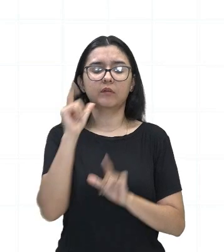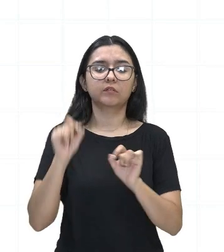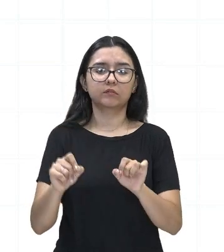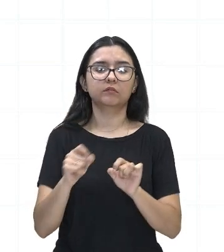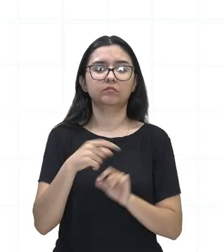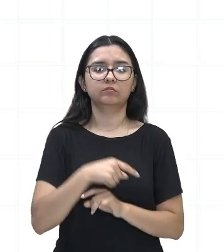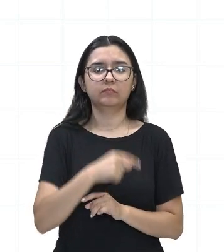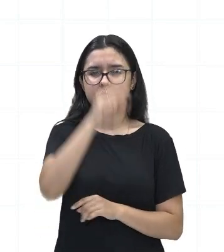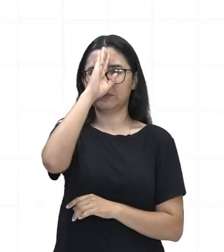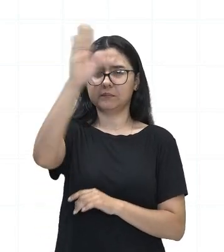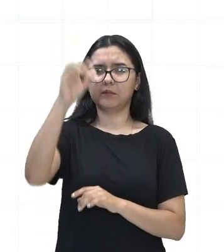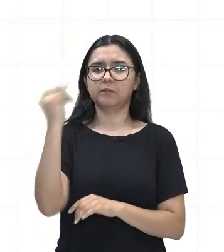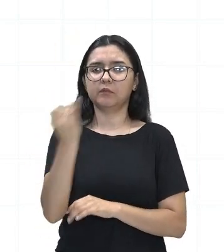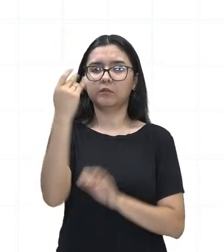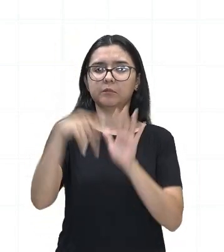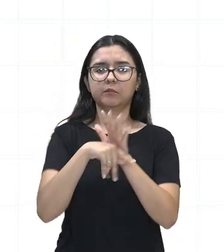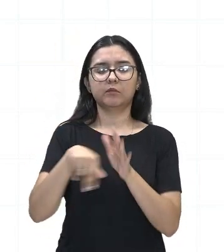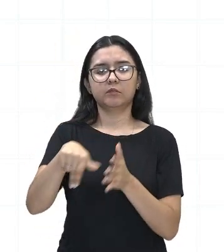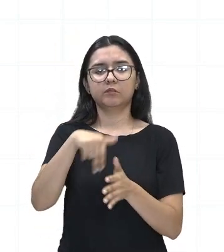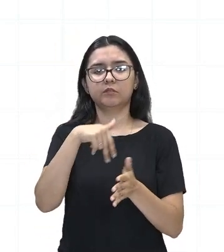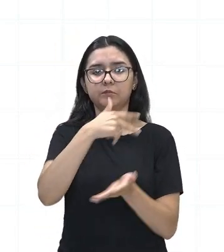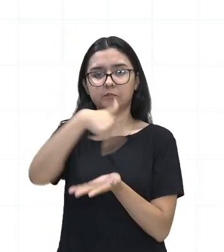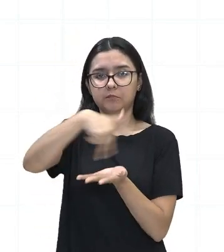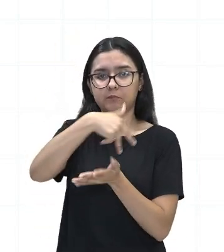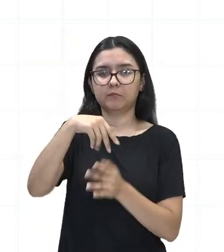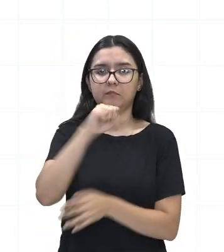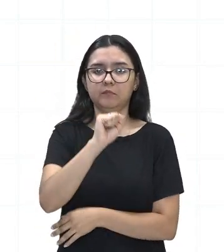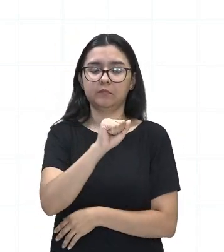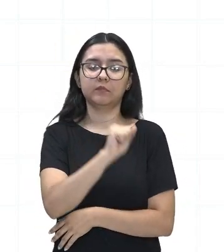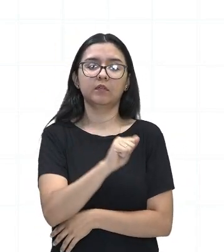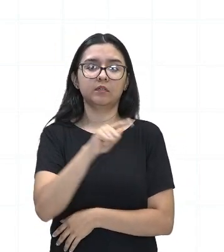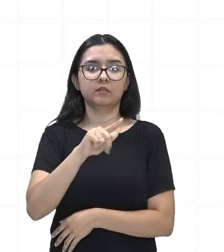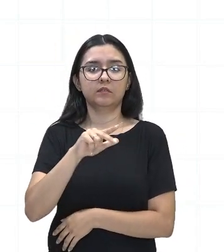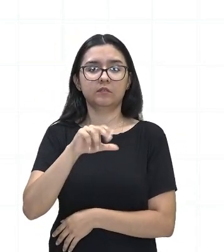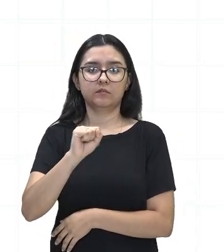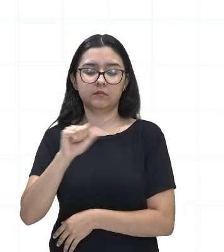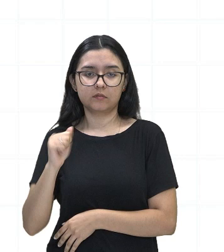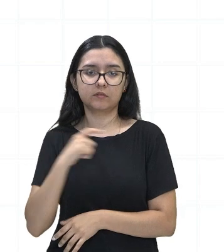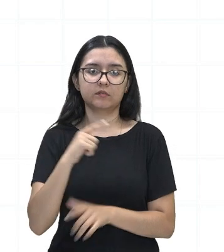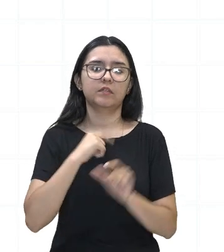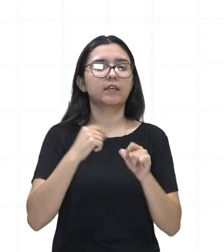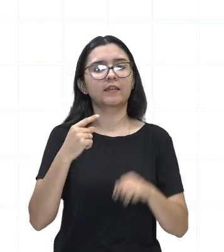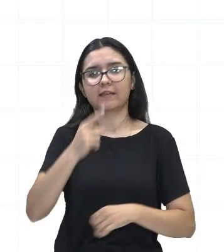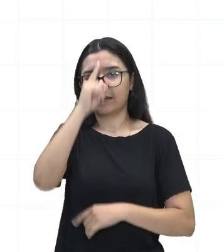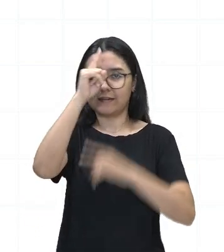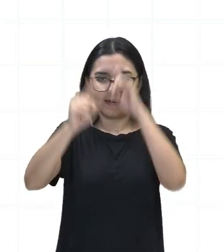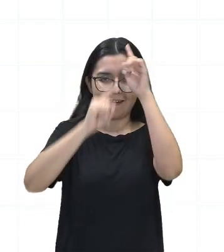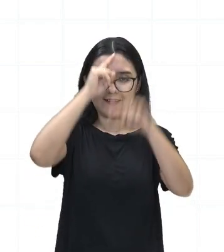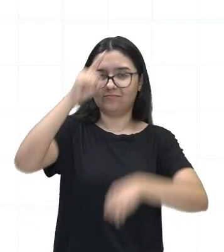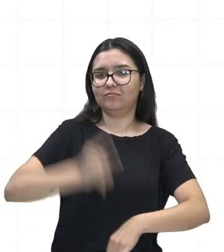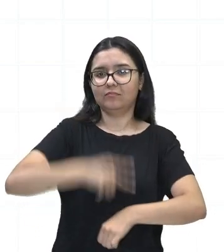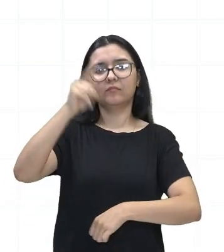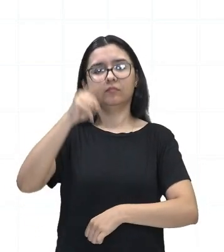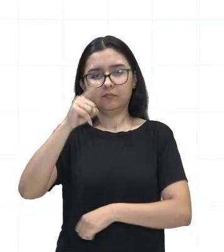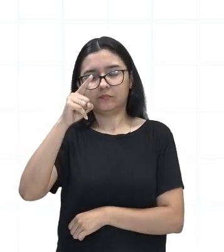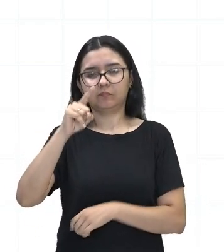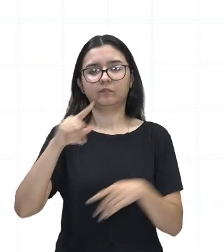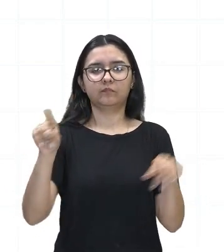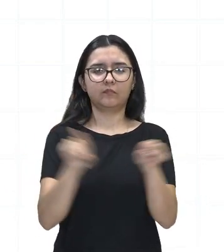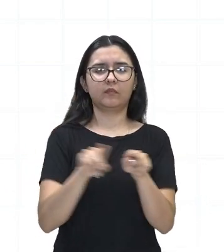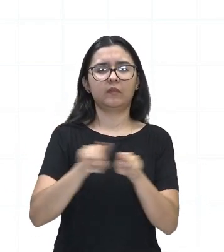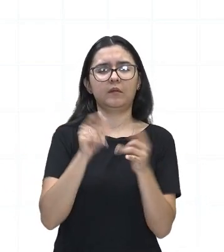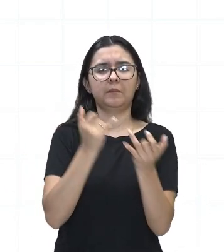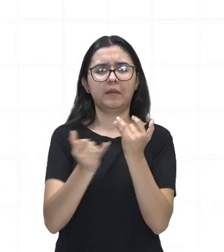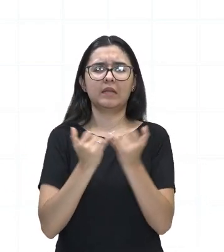coreografias de salsa, né, para as apresentações, é a improvisação. Algo que, embora pareça não ter